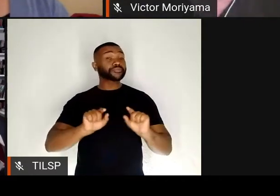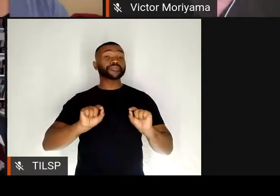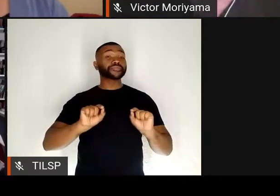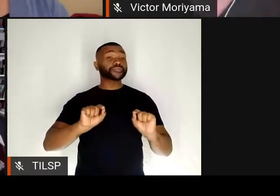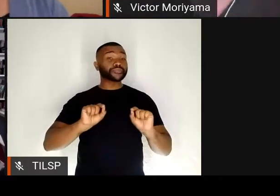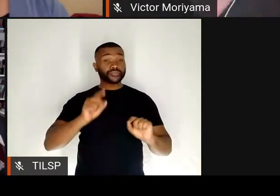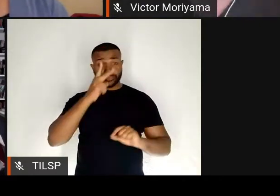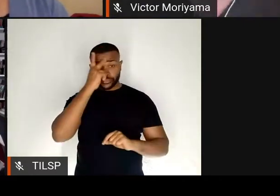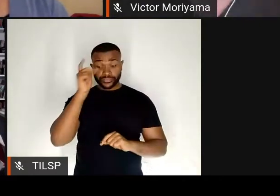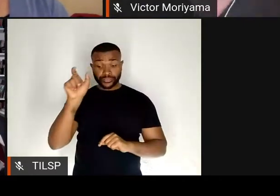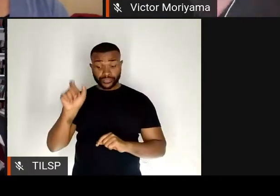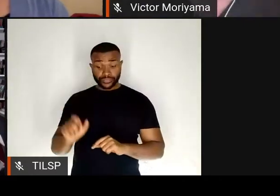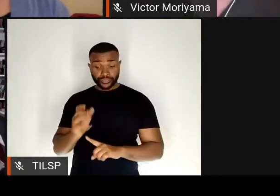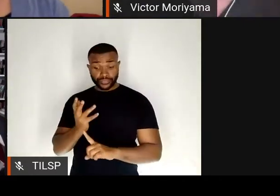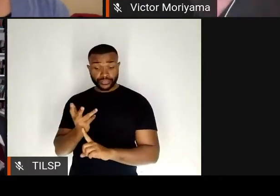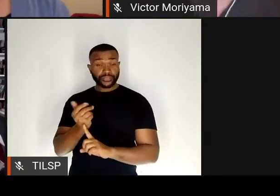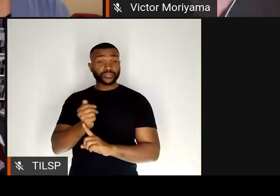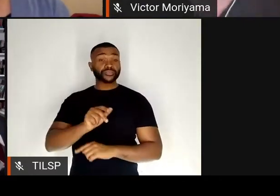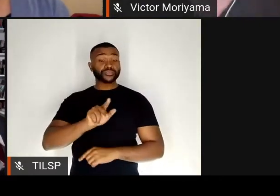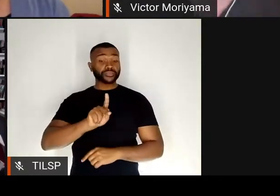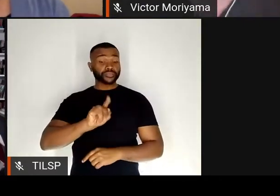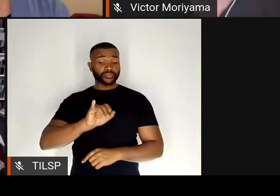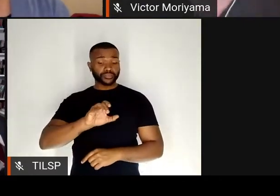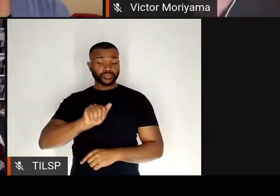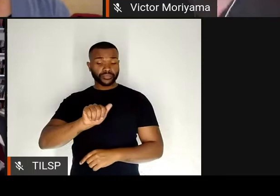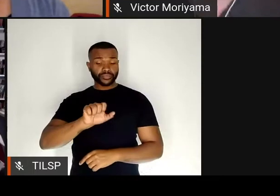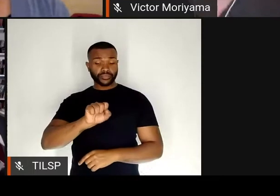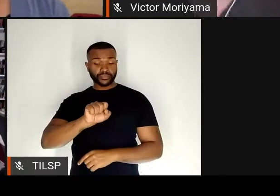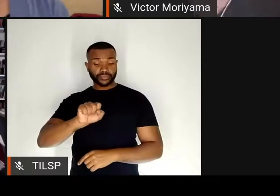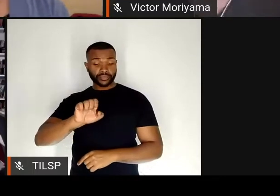artistas como, por exemplo, o Picasso, né? E daí,